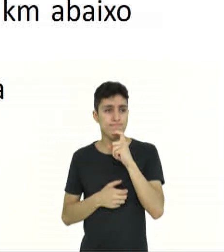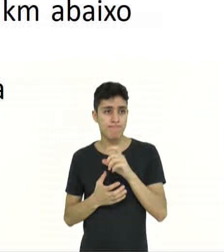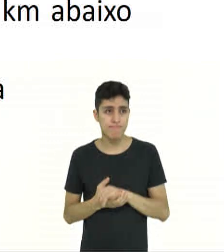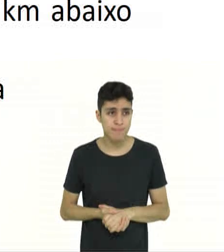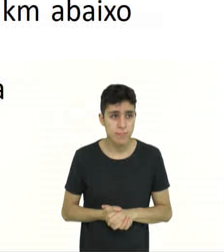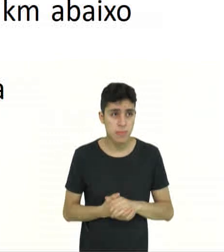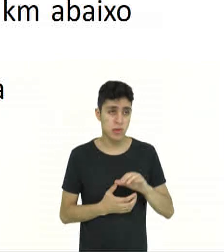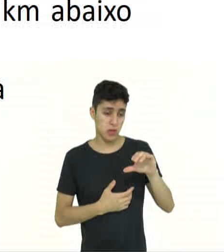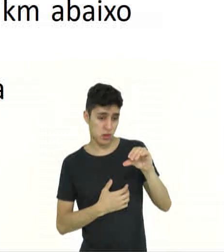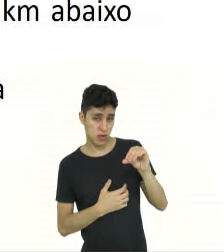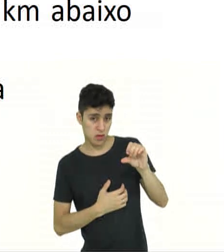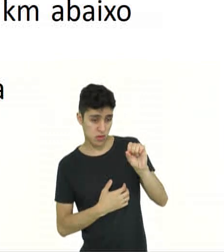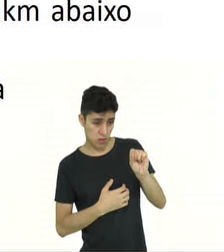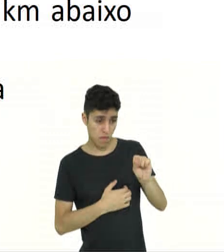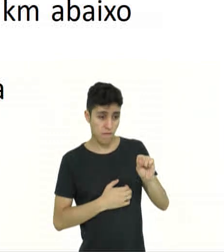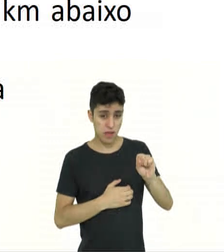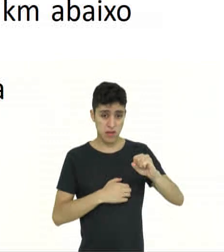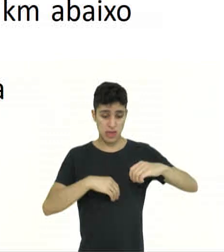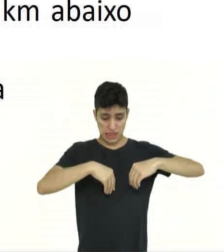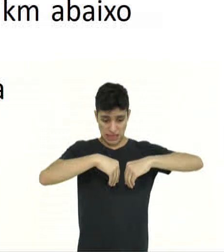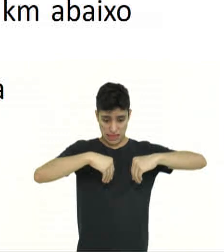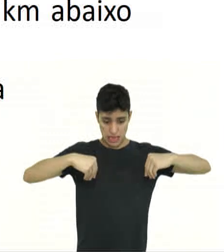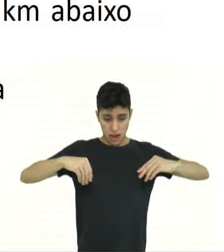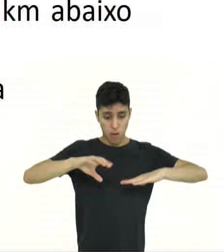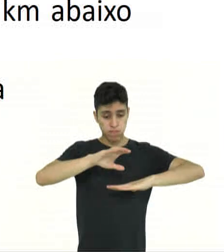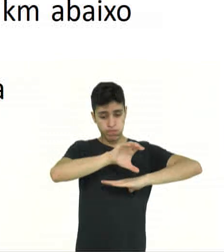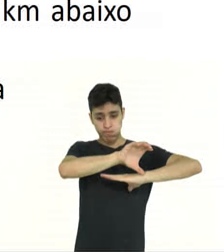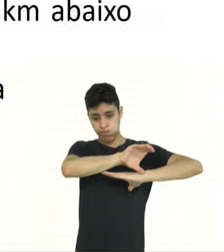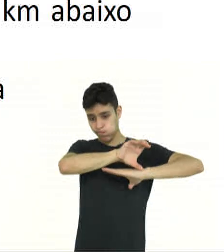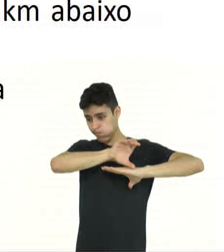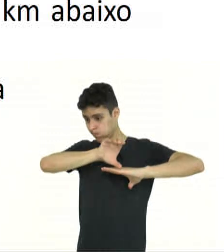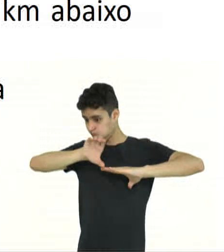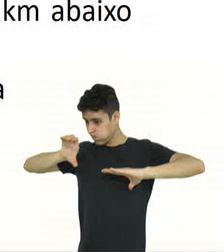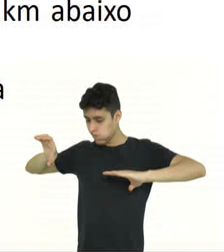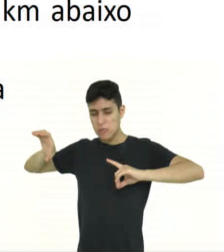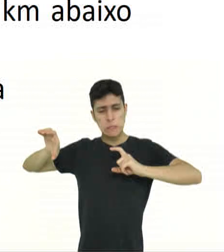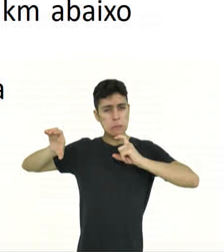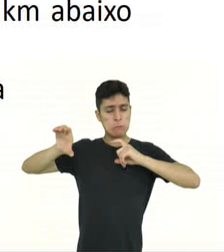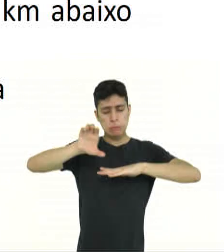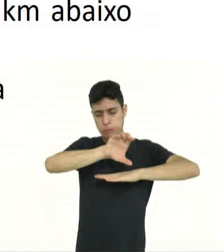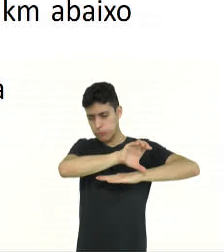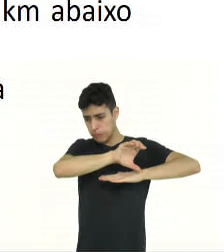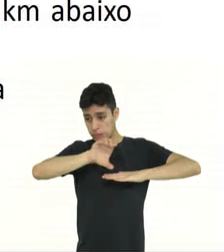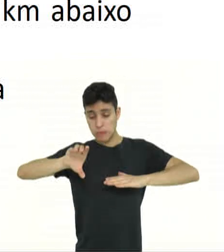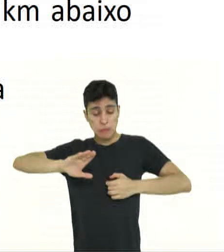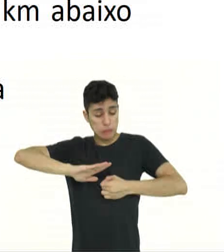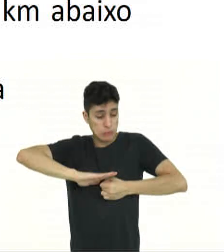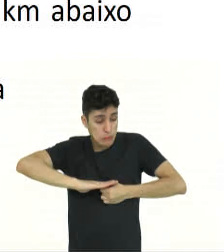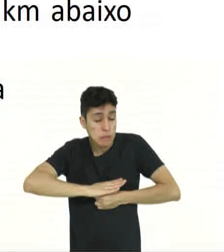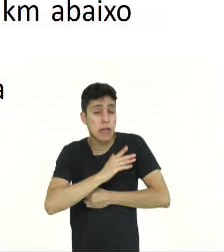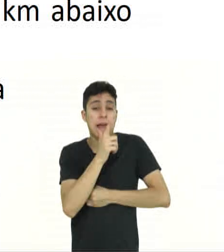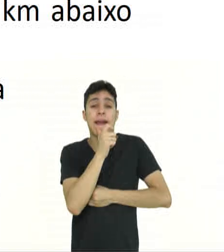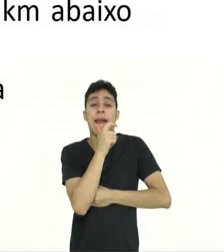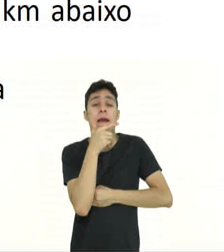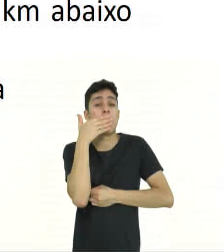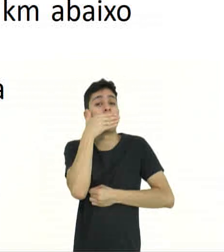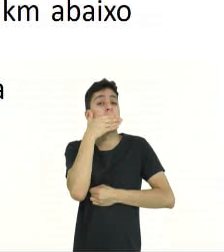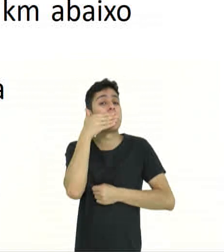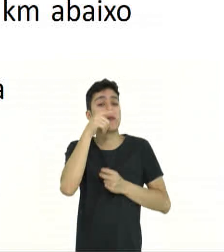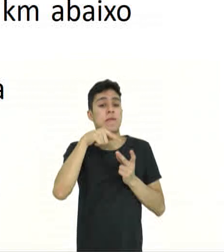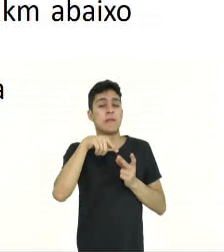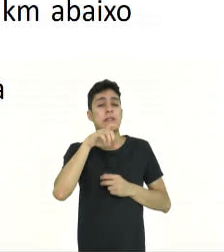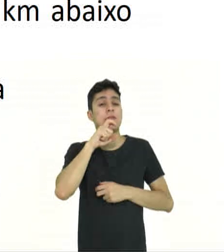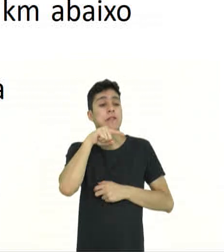está coberta pelo manto de gelo antártico. É o maior manto de gelo, o maior reservatório de água doce do